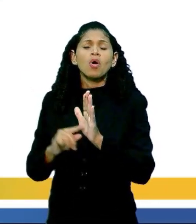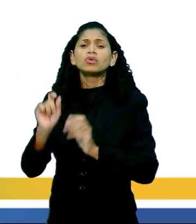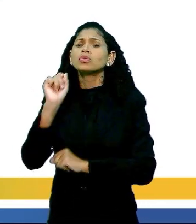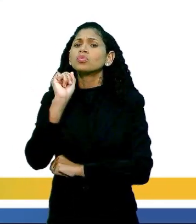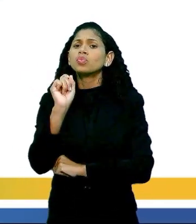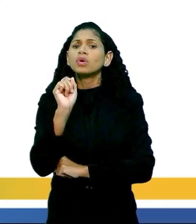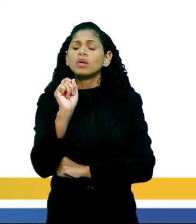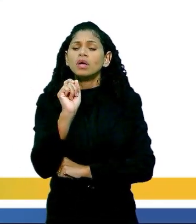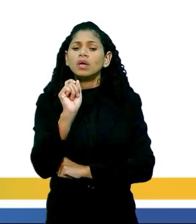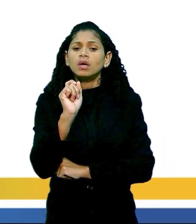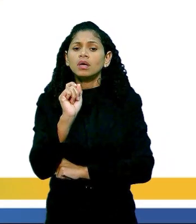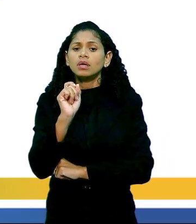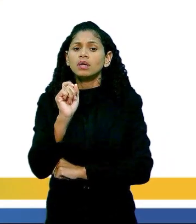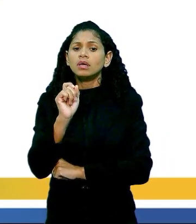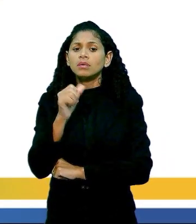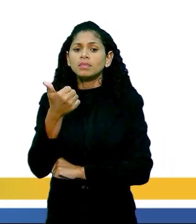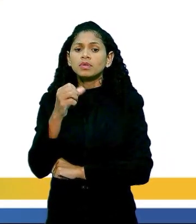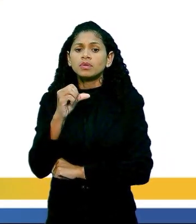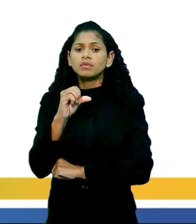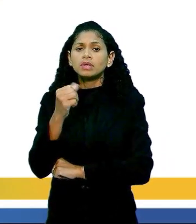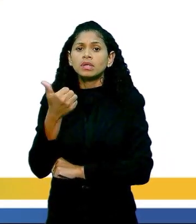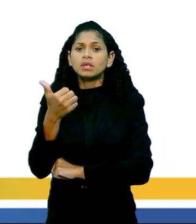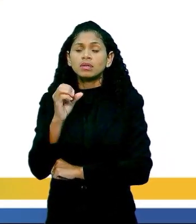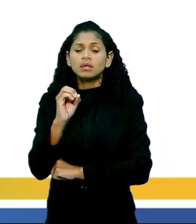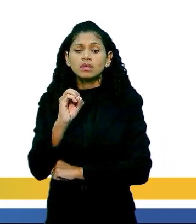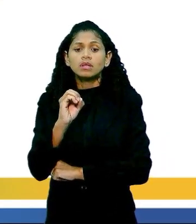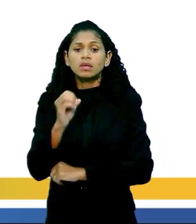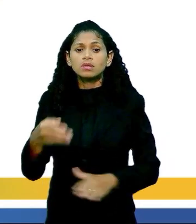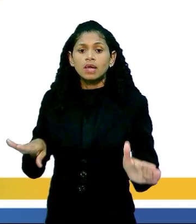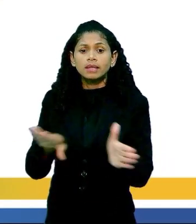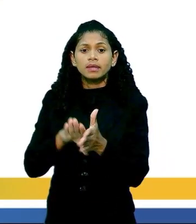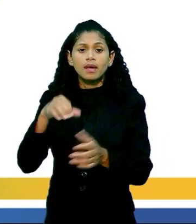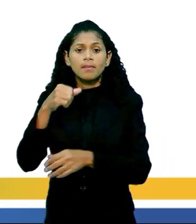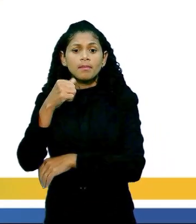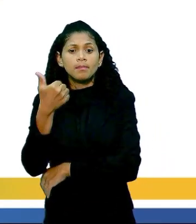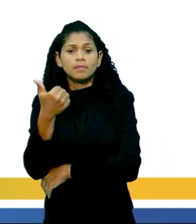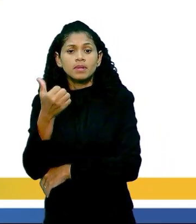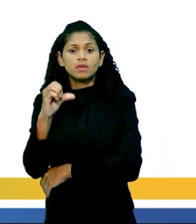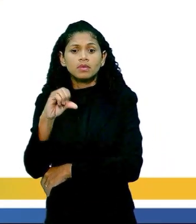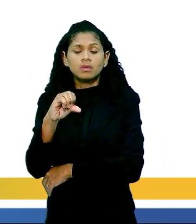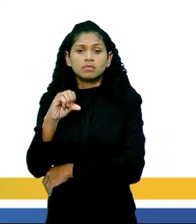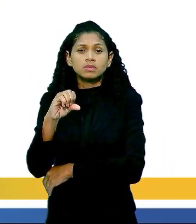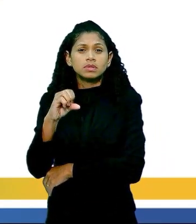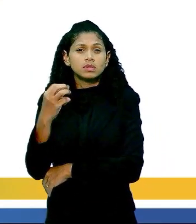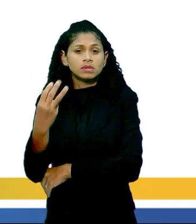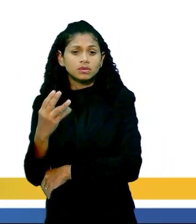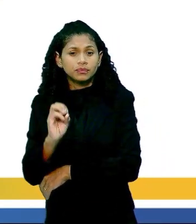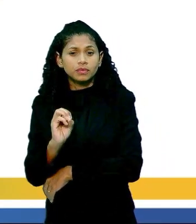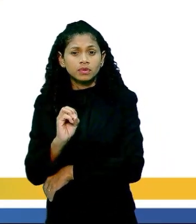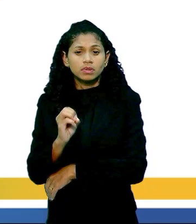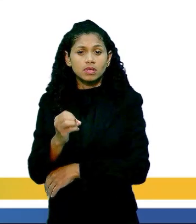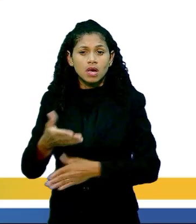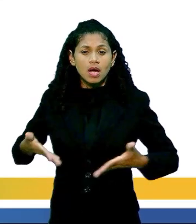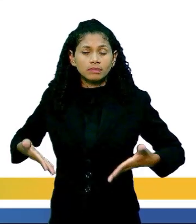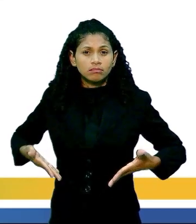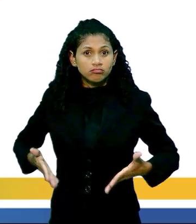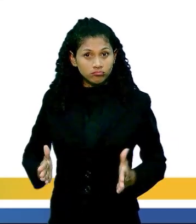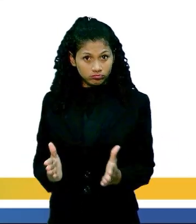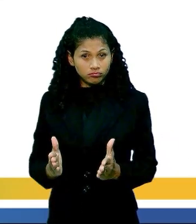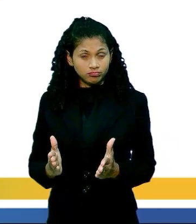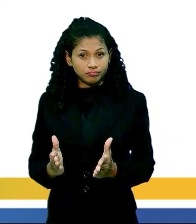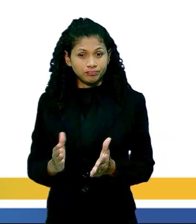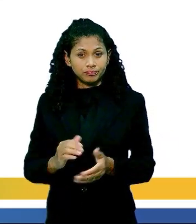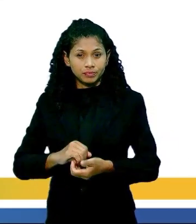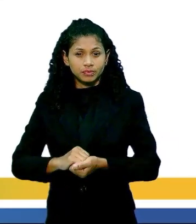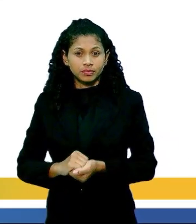gráfico, de 1910 até 1930, 1930, a natalidade somada